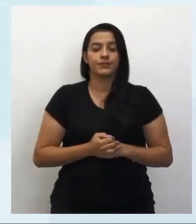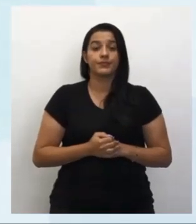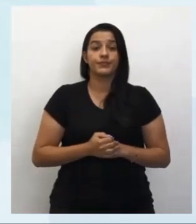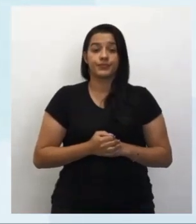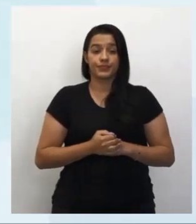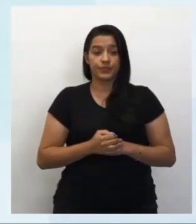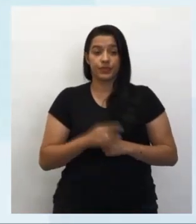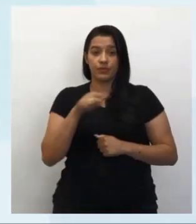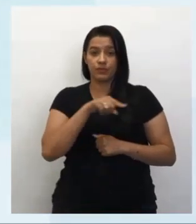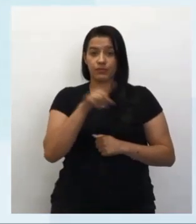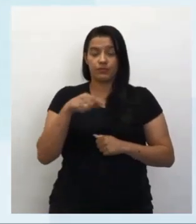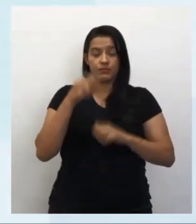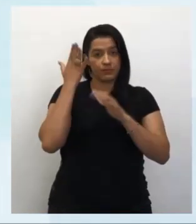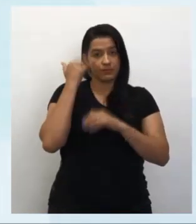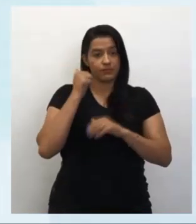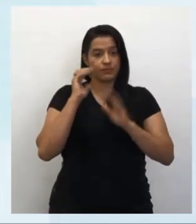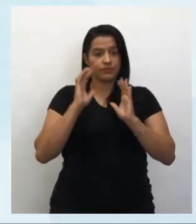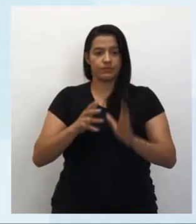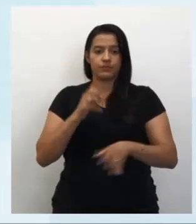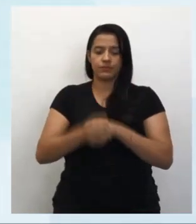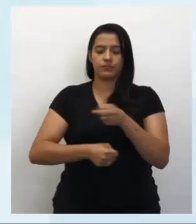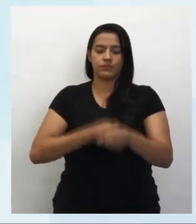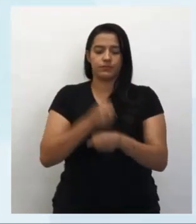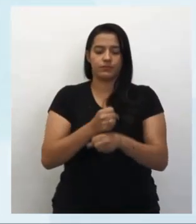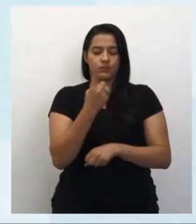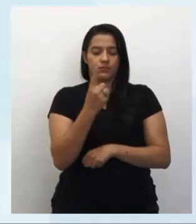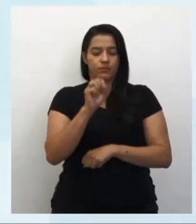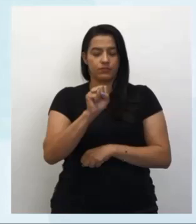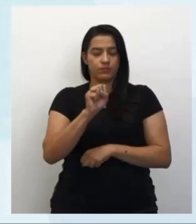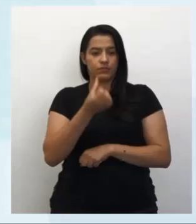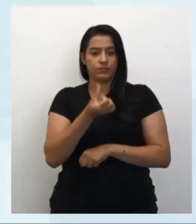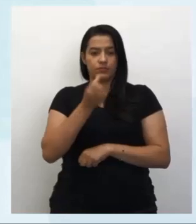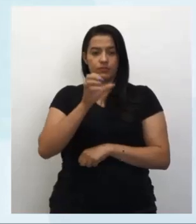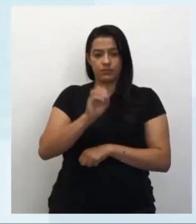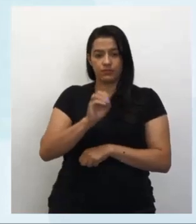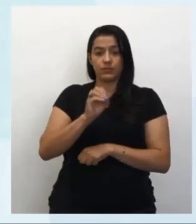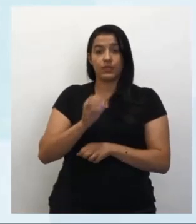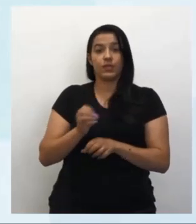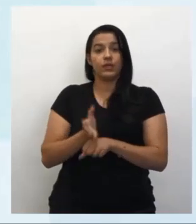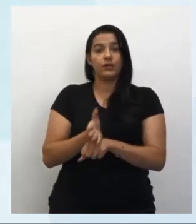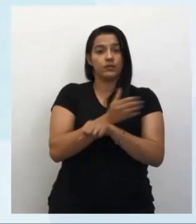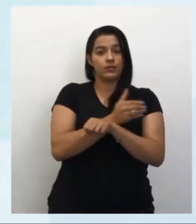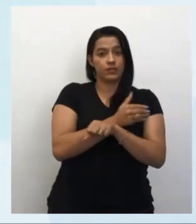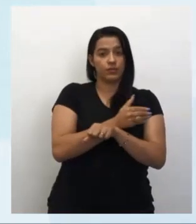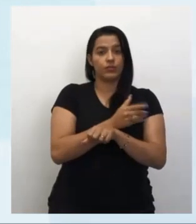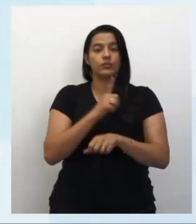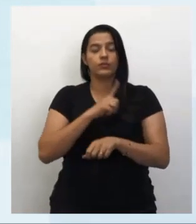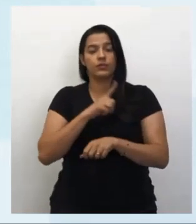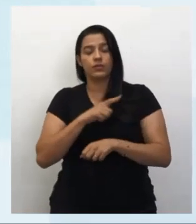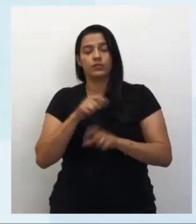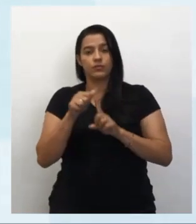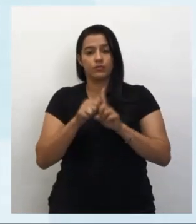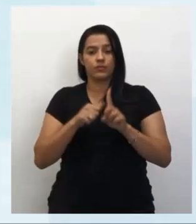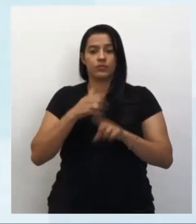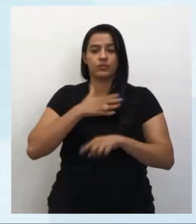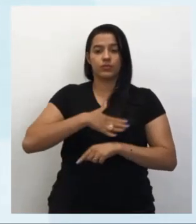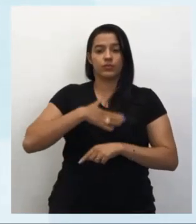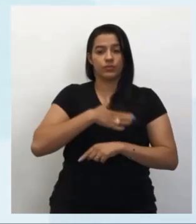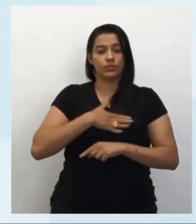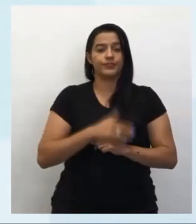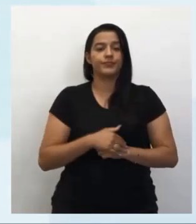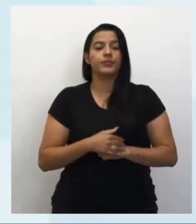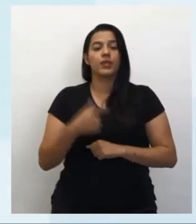Já sabe que foi em 1860, no ano anterior, ali, pelo mês de agosto. Tendo